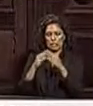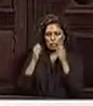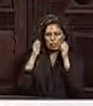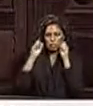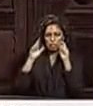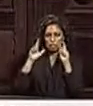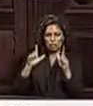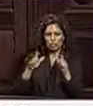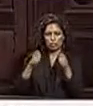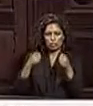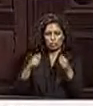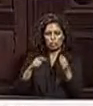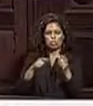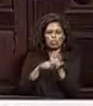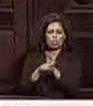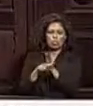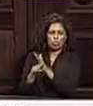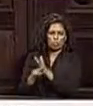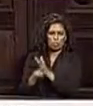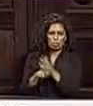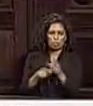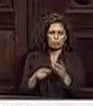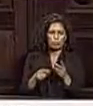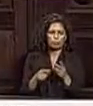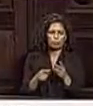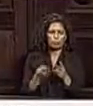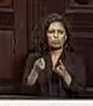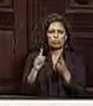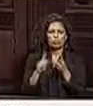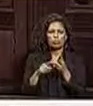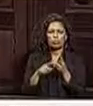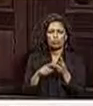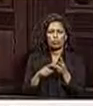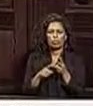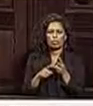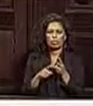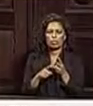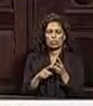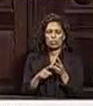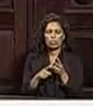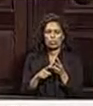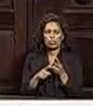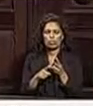sem efeito esse decreto. E mais, uma outra coisa que nós podemos também